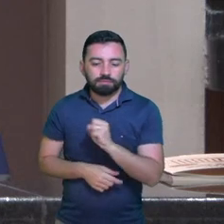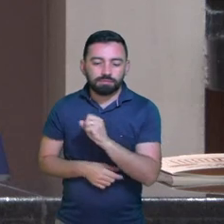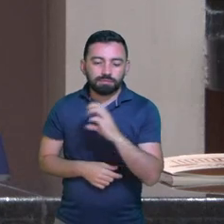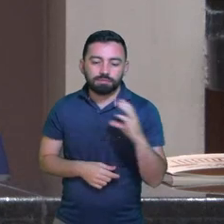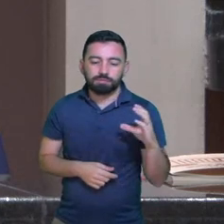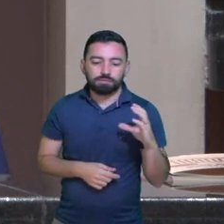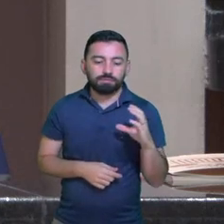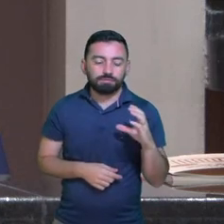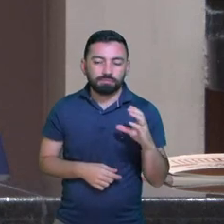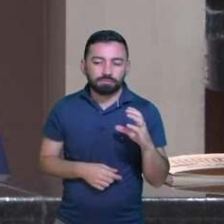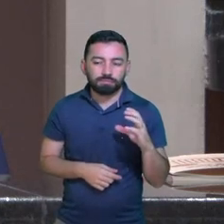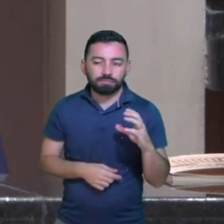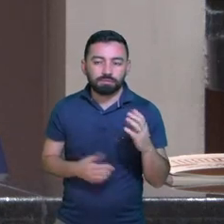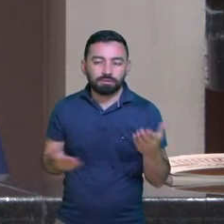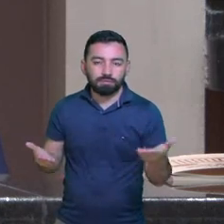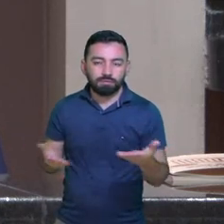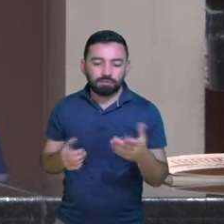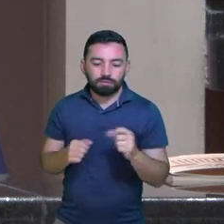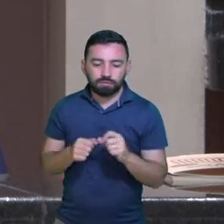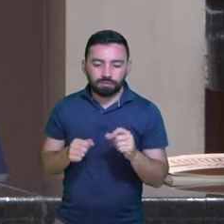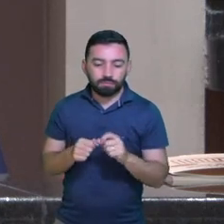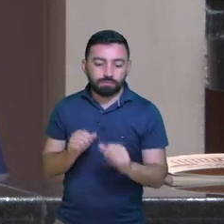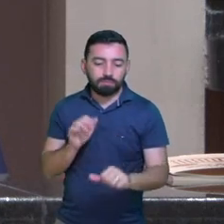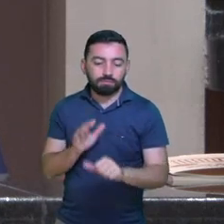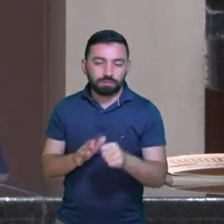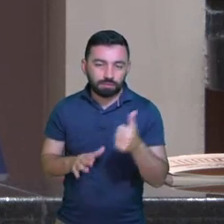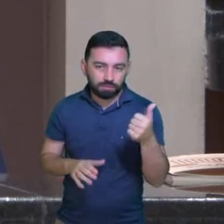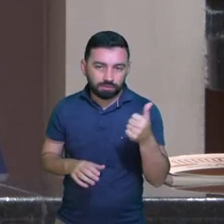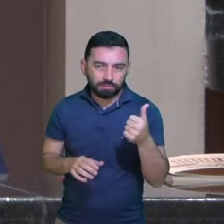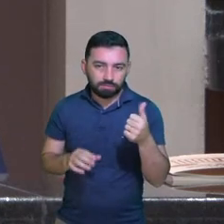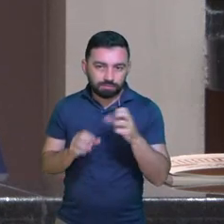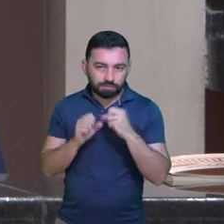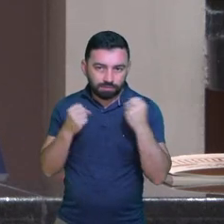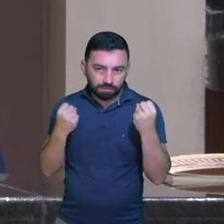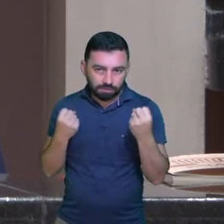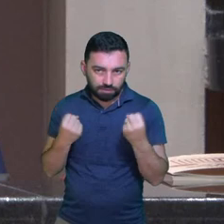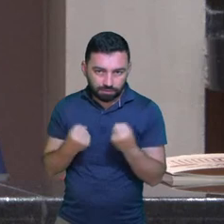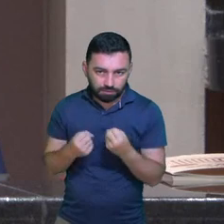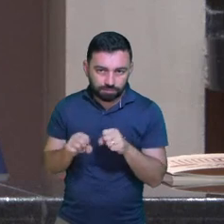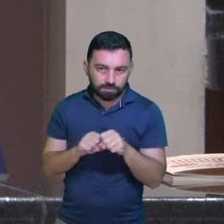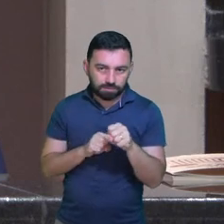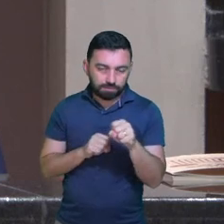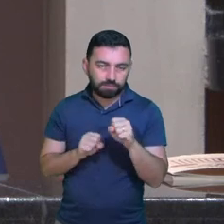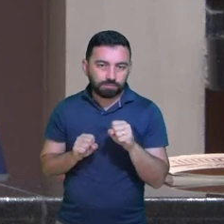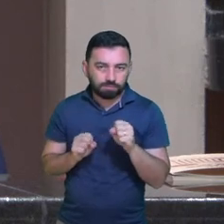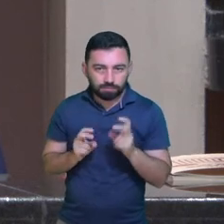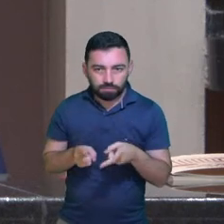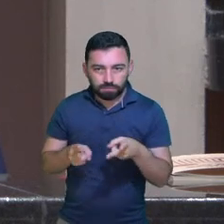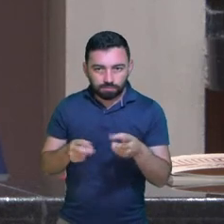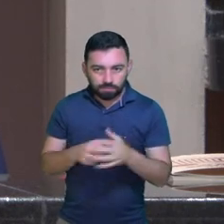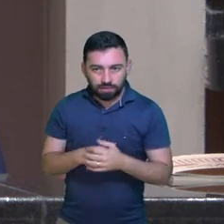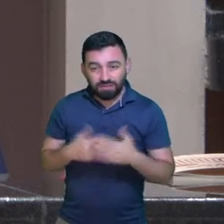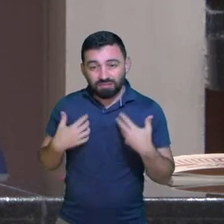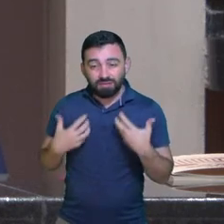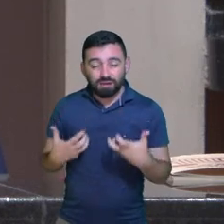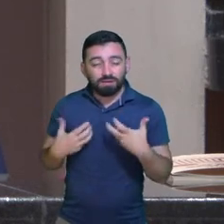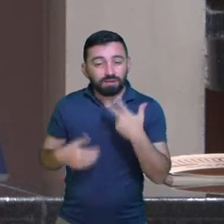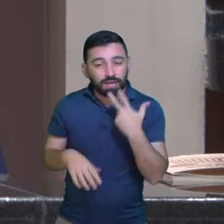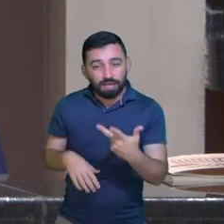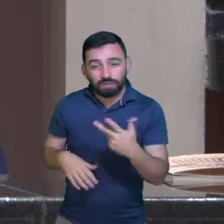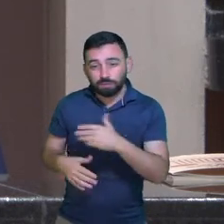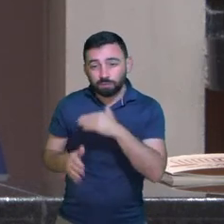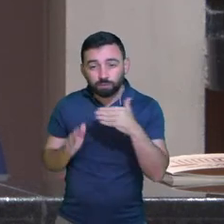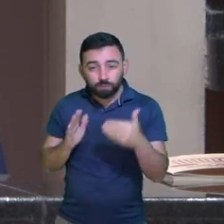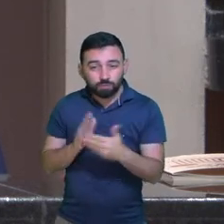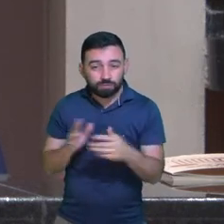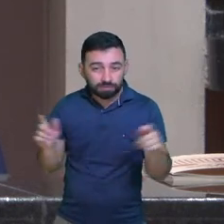que agora faz o primeiro seminário de Formação Inicial e continuada então eu quero dizer que isso tudo só